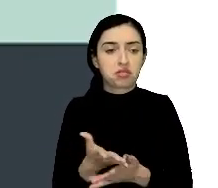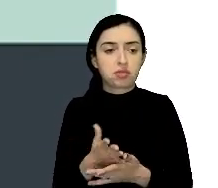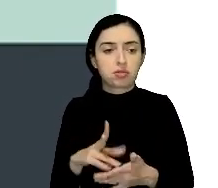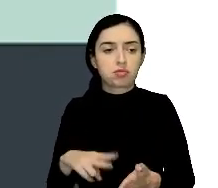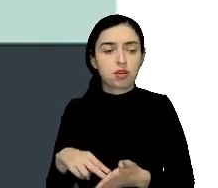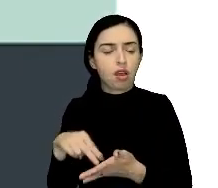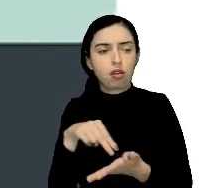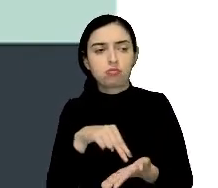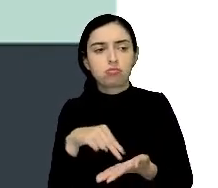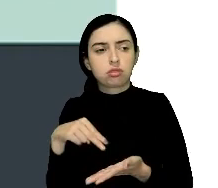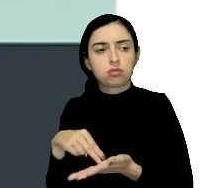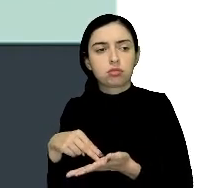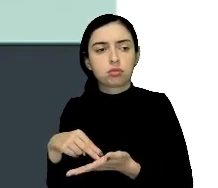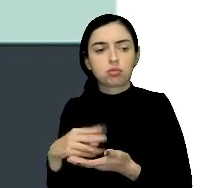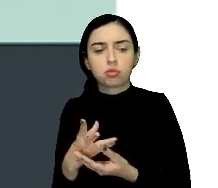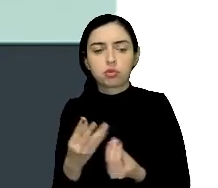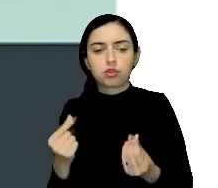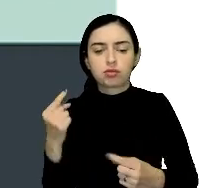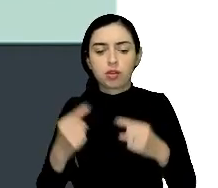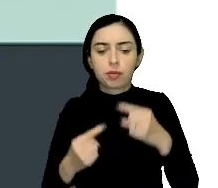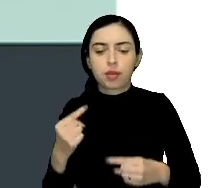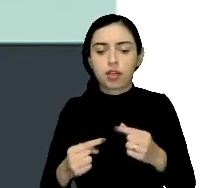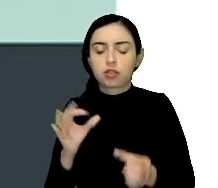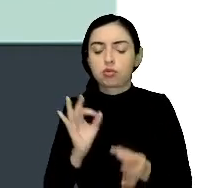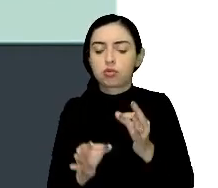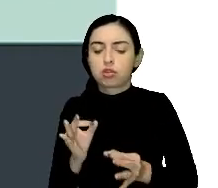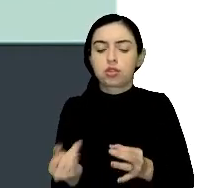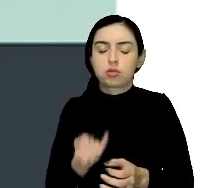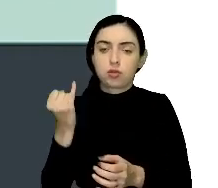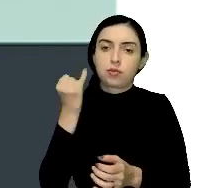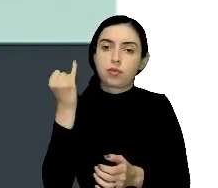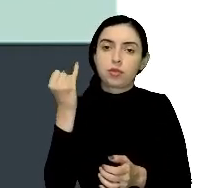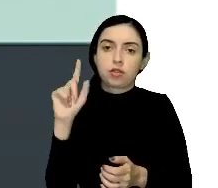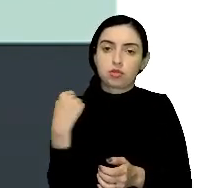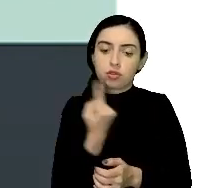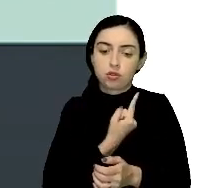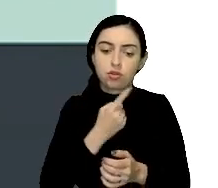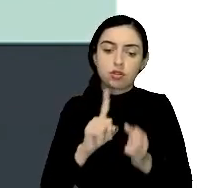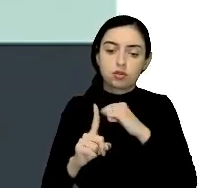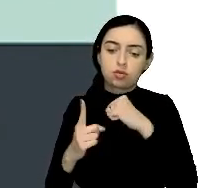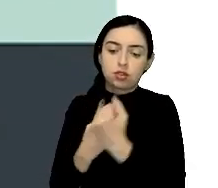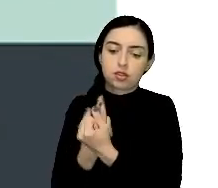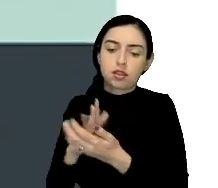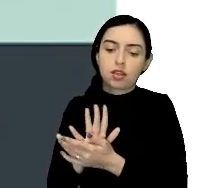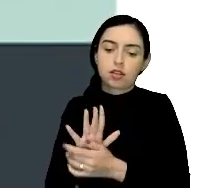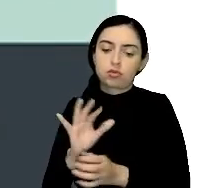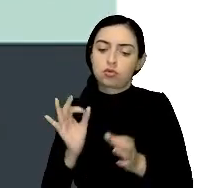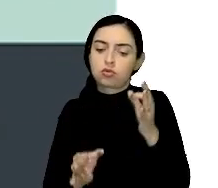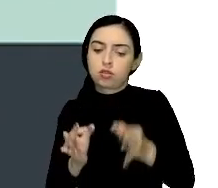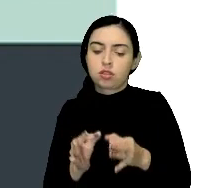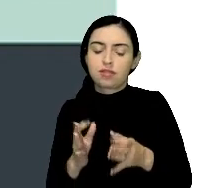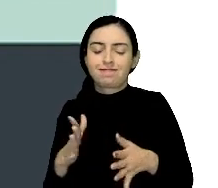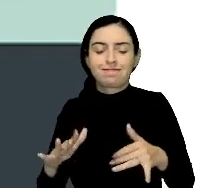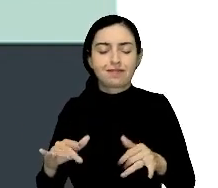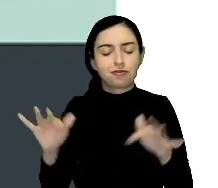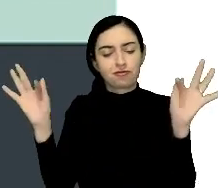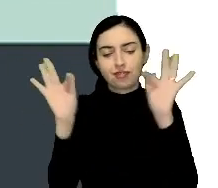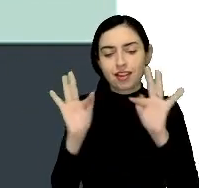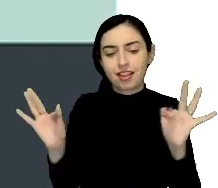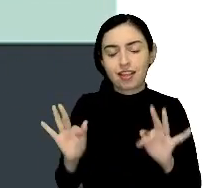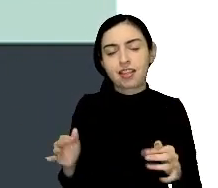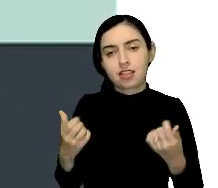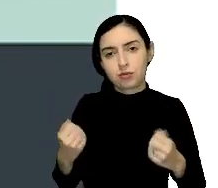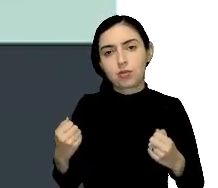foi palco de muitos debates jurídicos importantes para a nossa comunidade jurídica. Fico muito feliz de